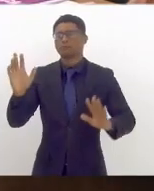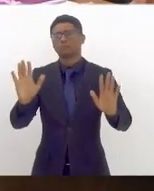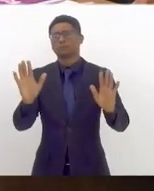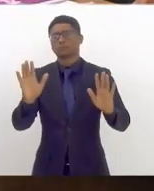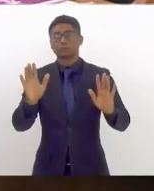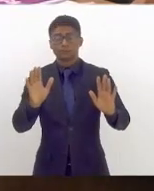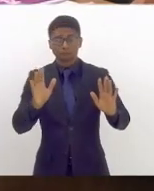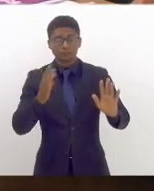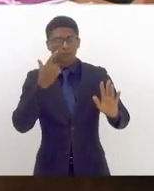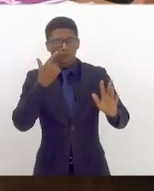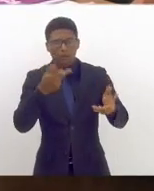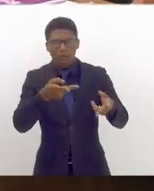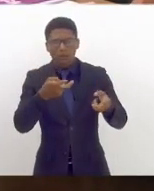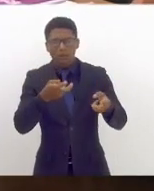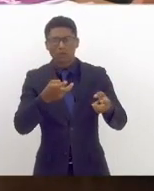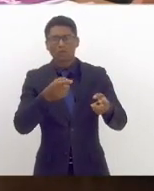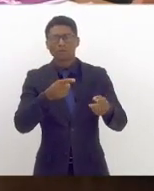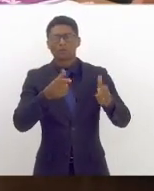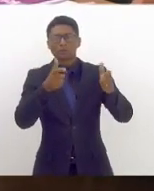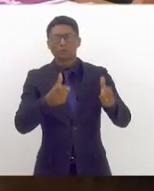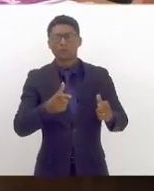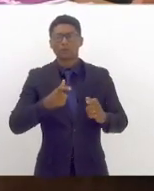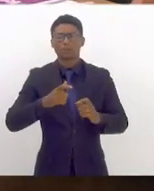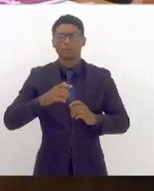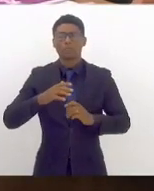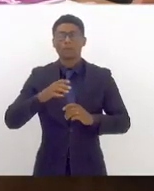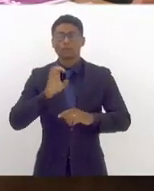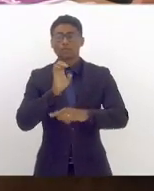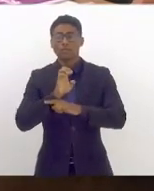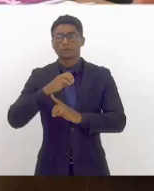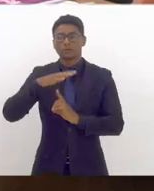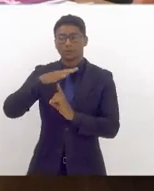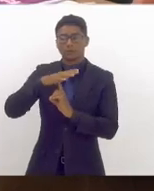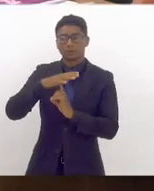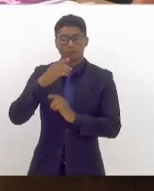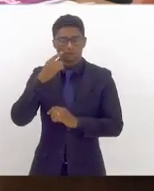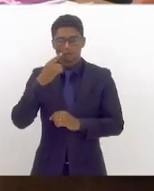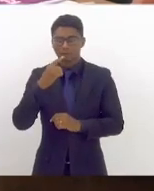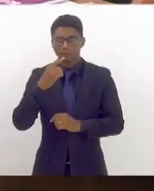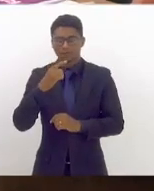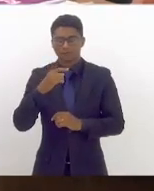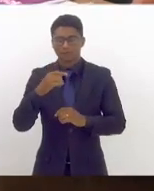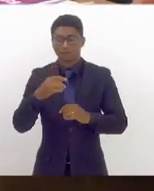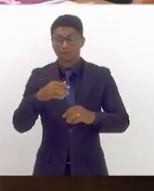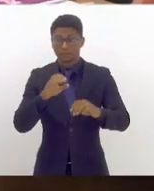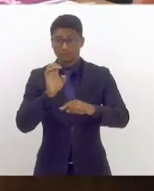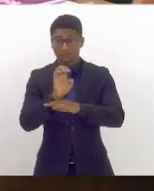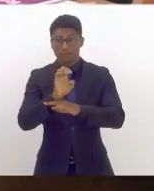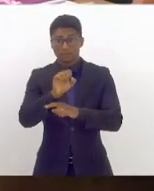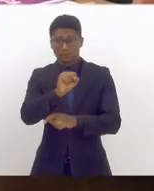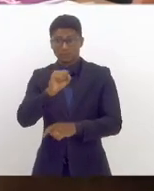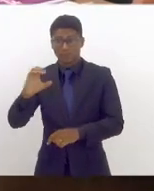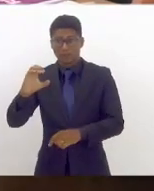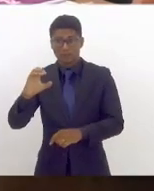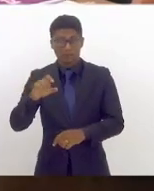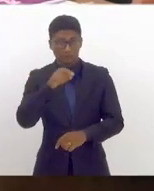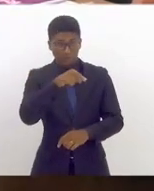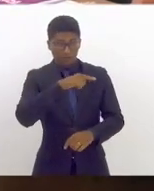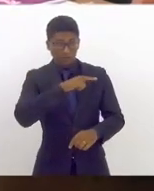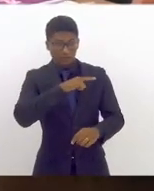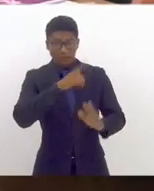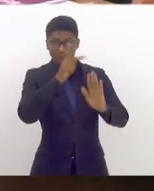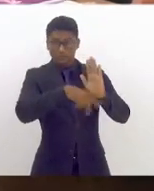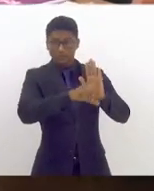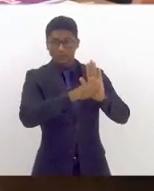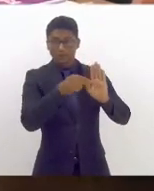aprovada no Estado de Santa Catarina foi atacada na sua constitucionalidade também pela mesma Associação e o Supremo